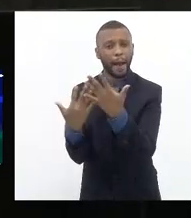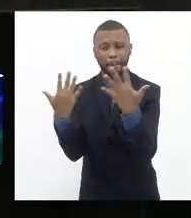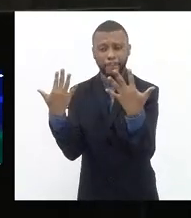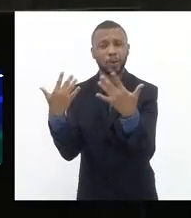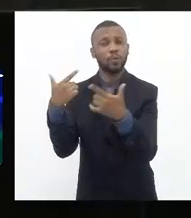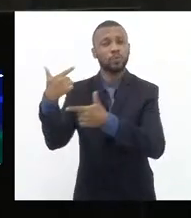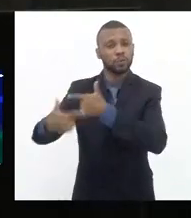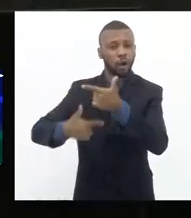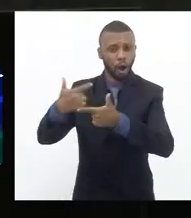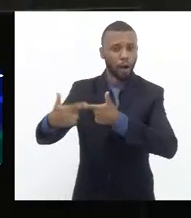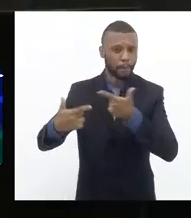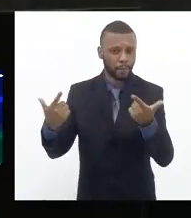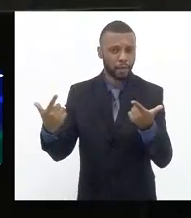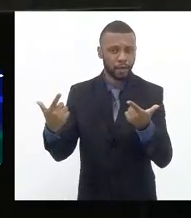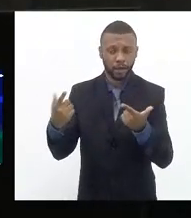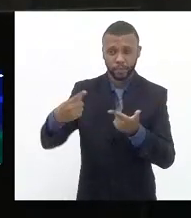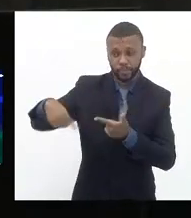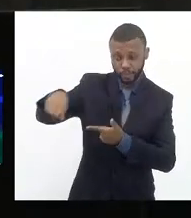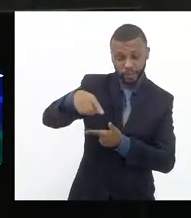projeto,